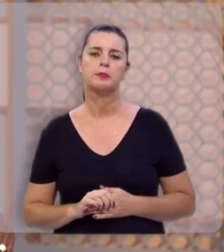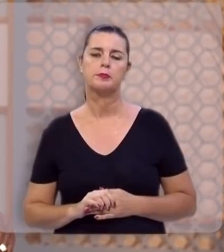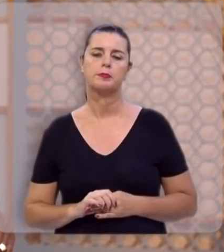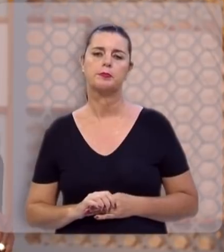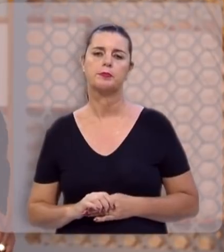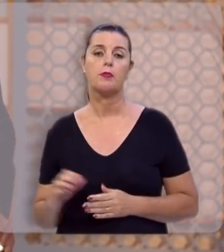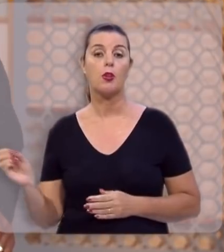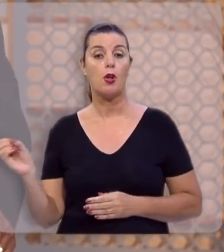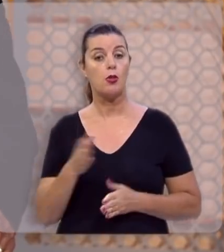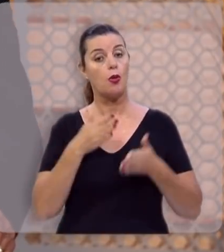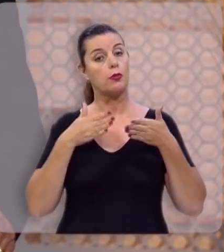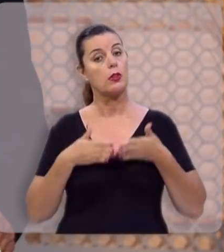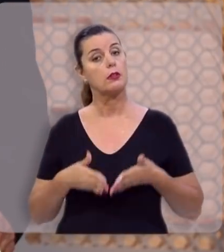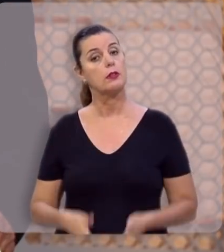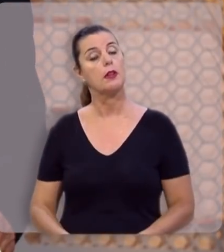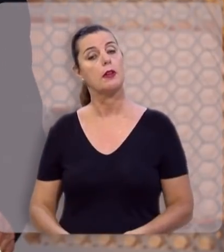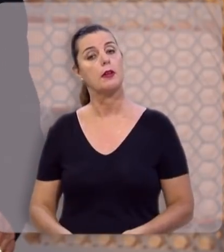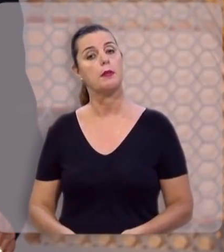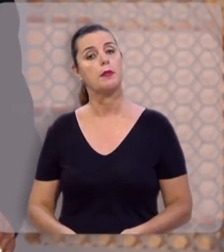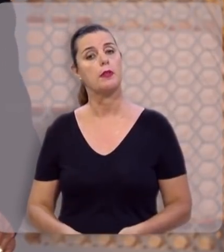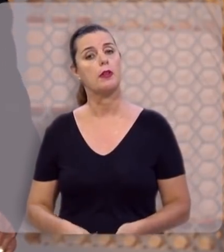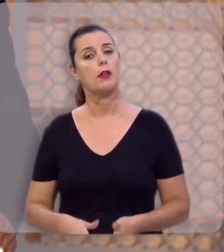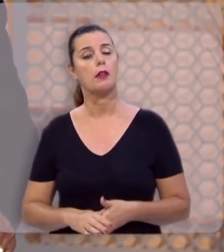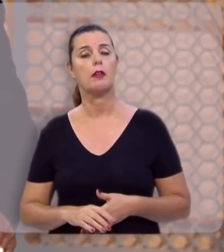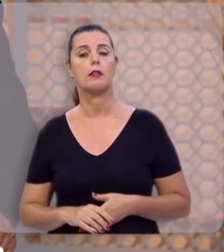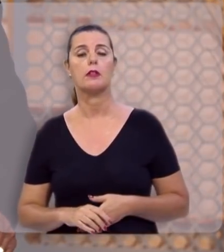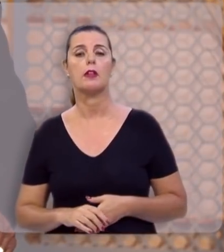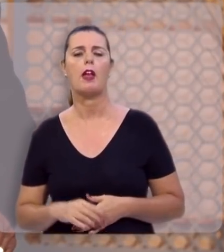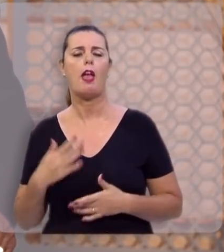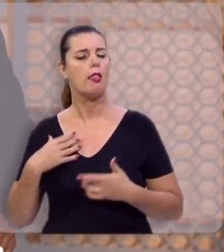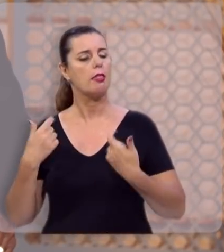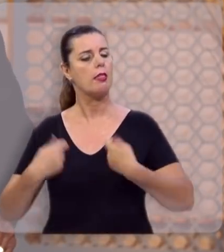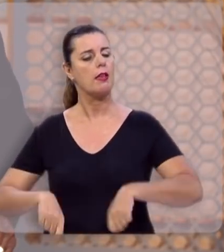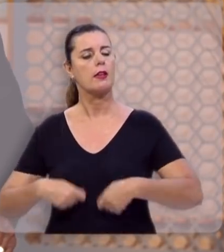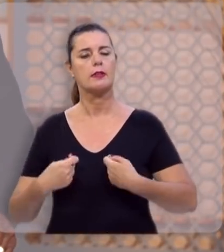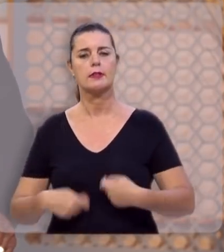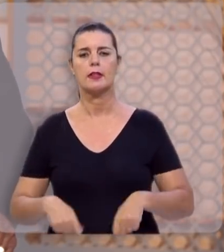O novo nascimento, ele é absolutamente necessário.